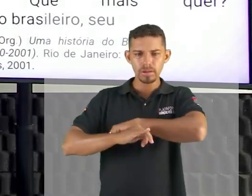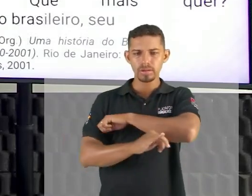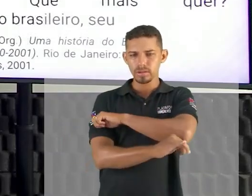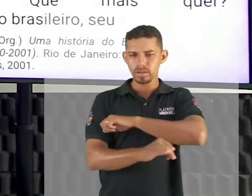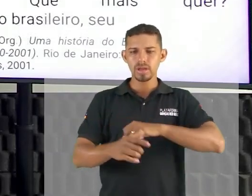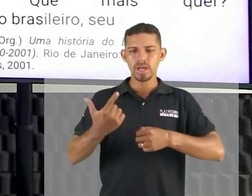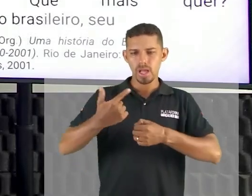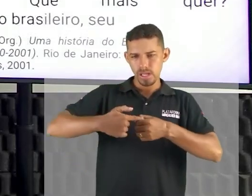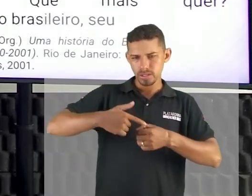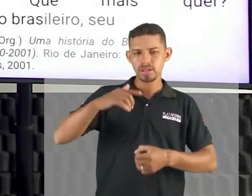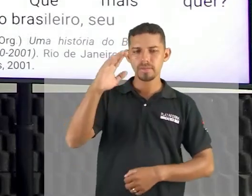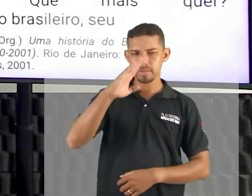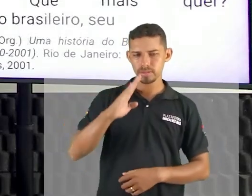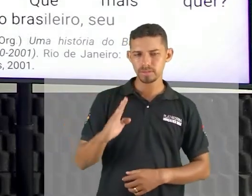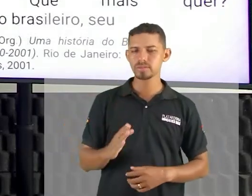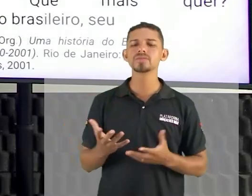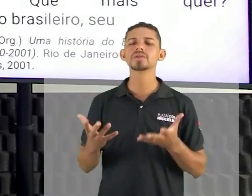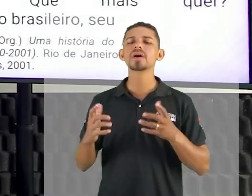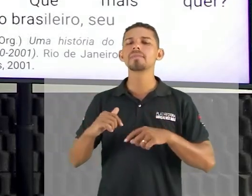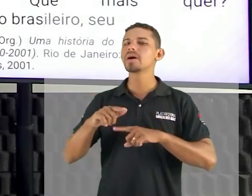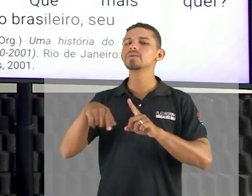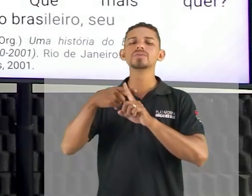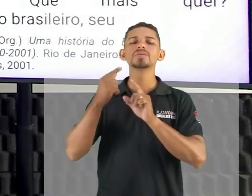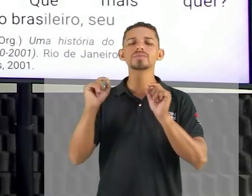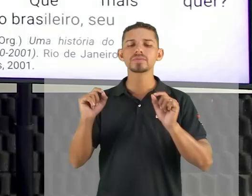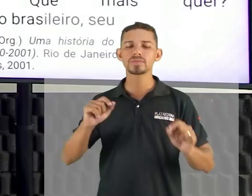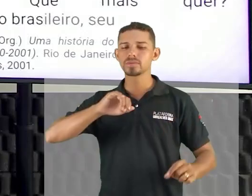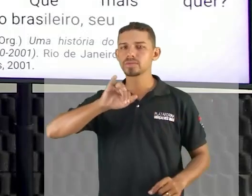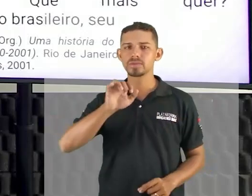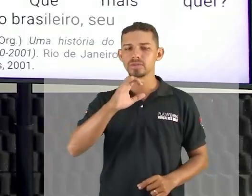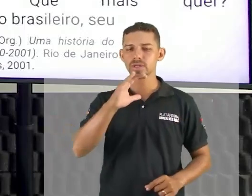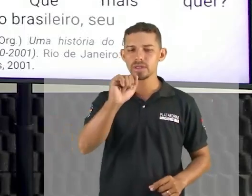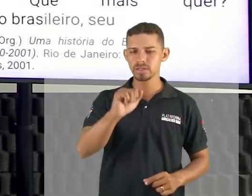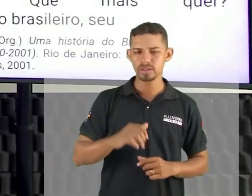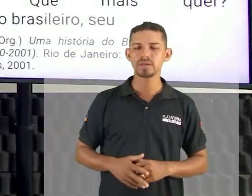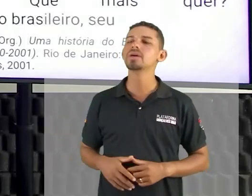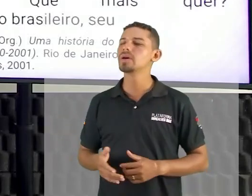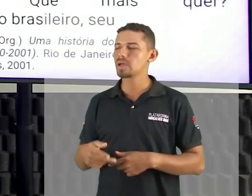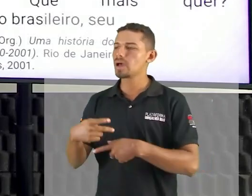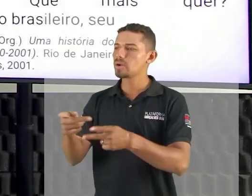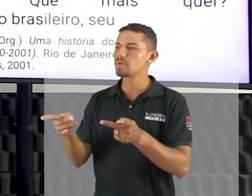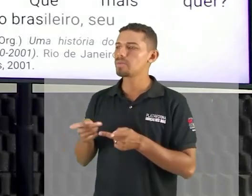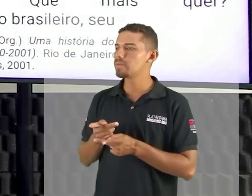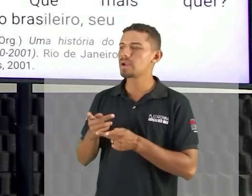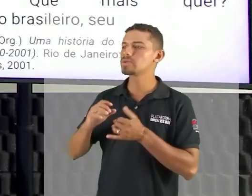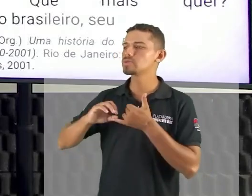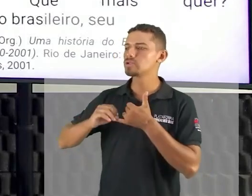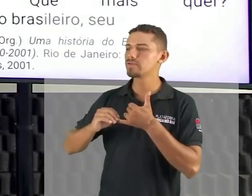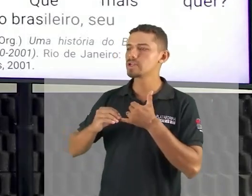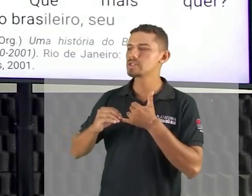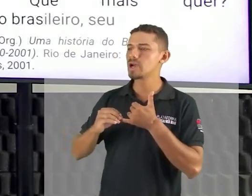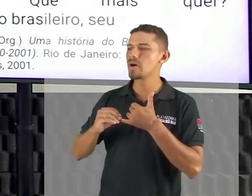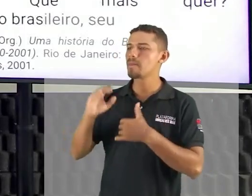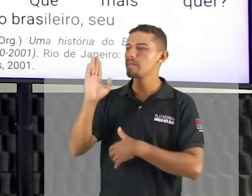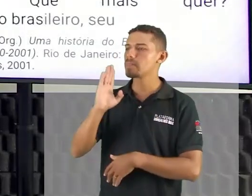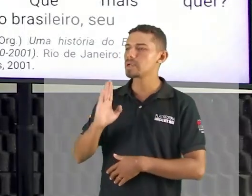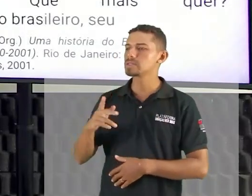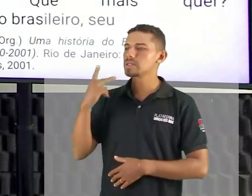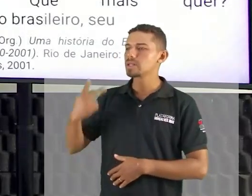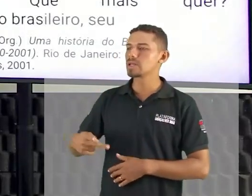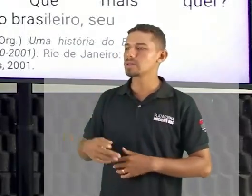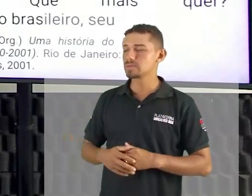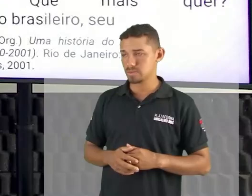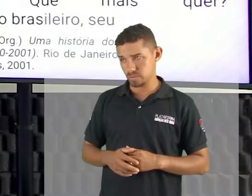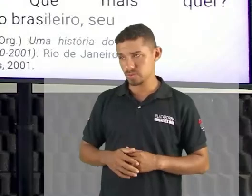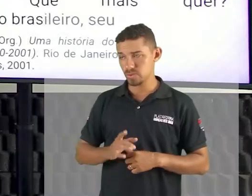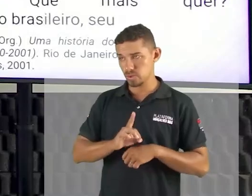gasolina brasileira. O que mais quer? O Jeca, um prato de feijão brasileiro, seu doutor. Então, é uma imagem